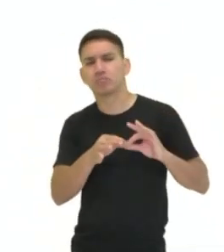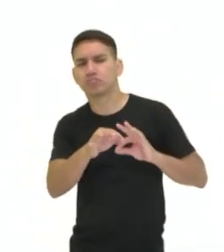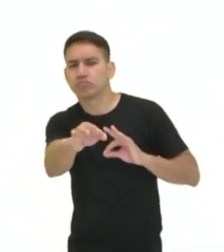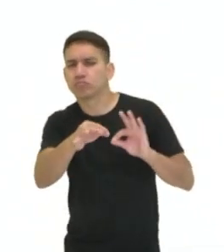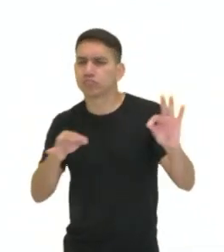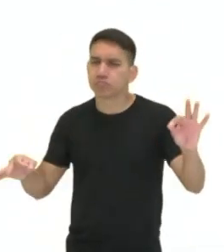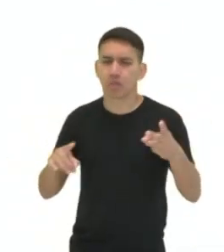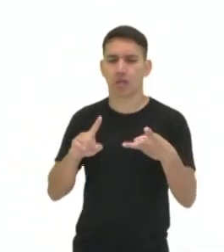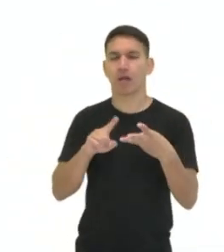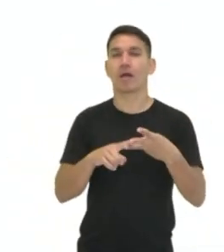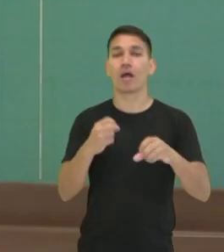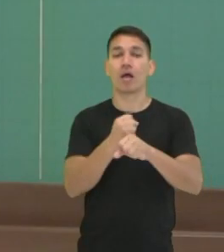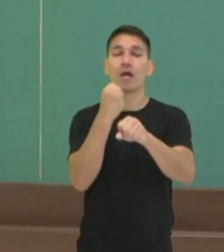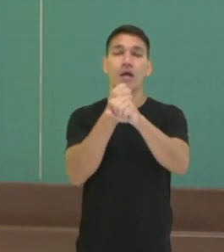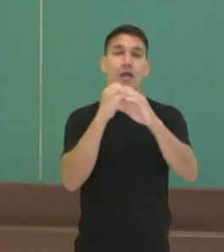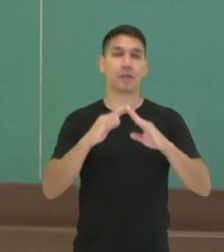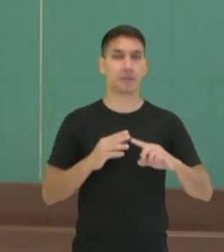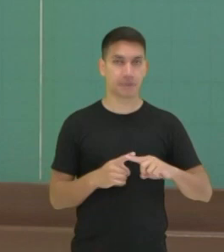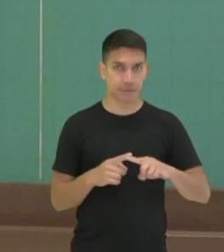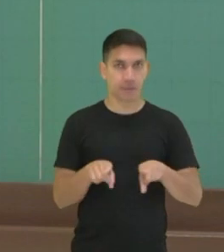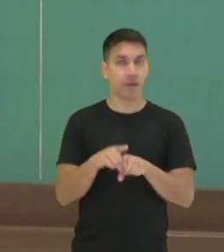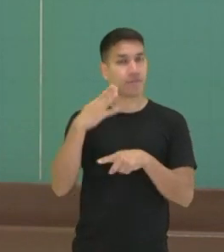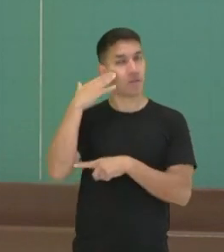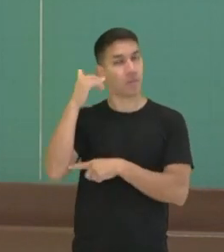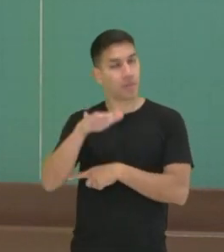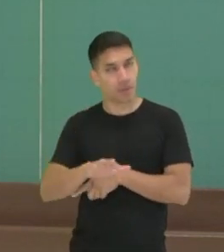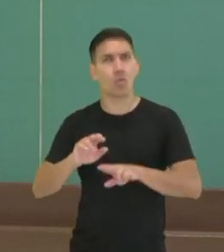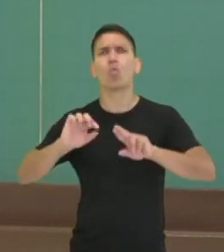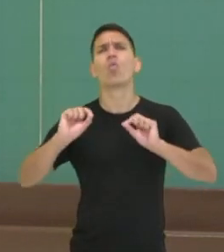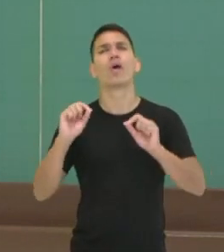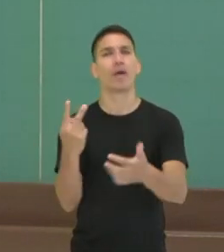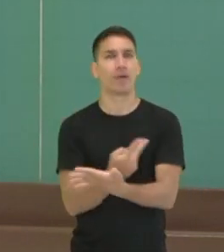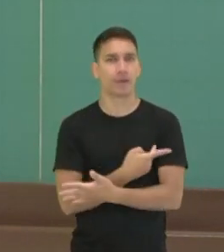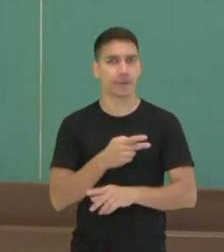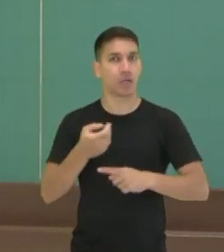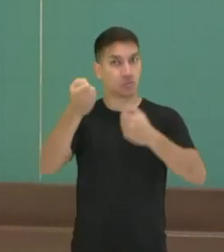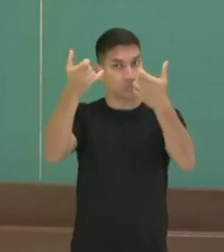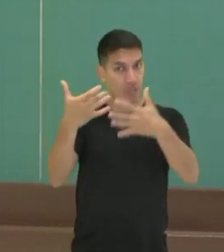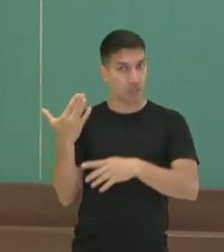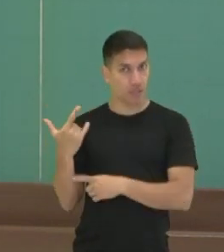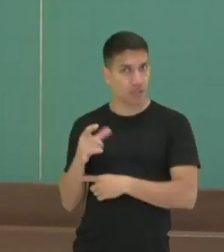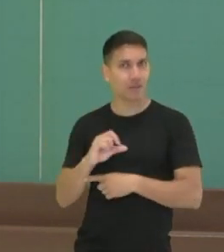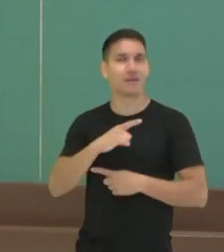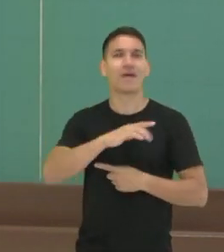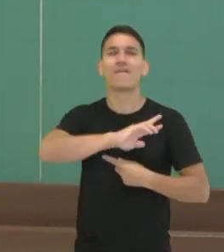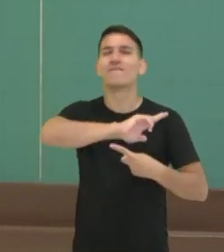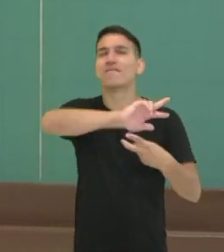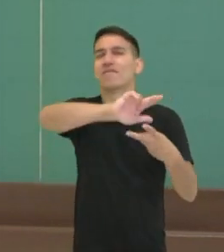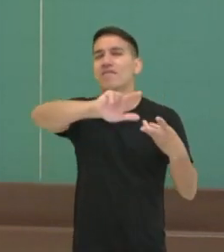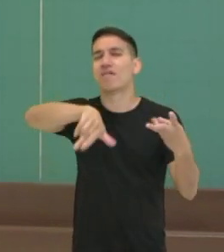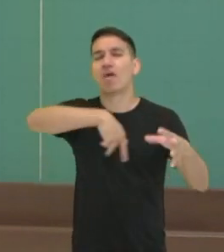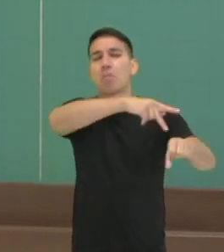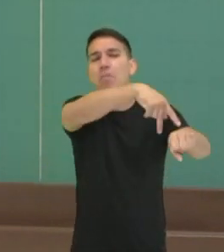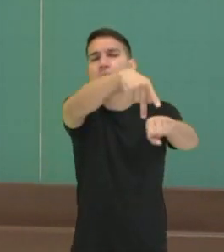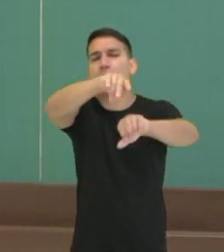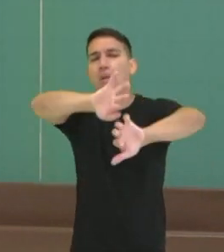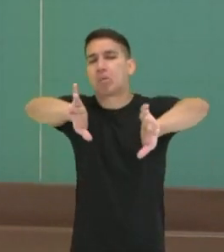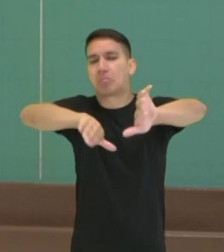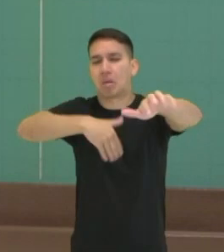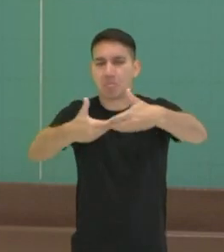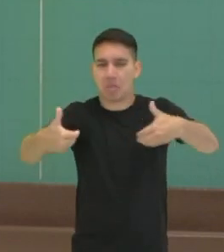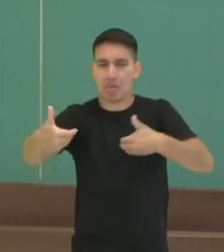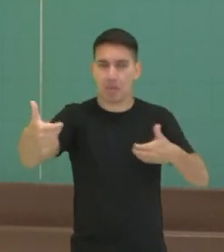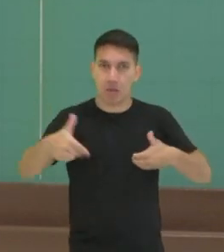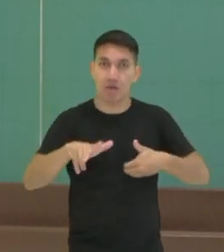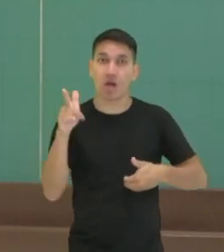e igreja. O que acontece? Como eu falei anteriormente, nós tínhamos várias nações separadas, ele vai, ele conquista,